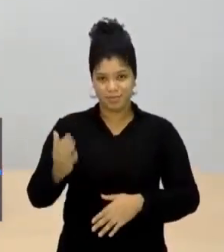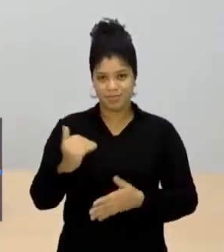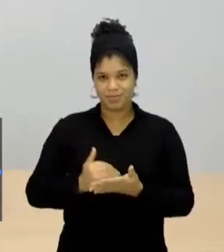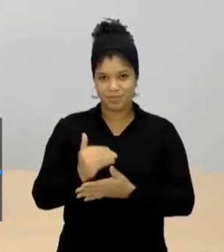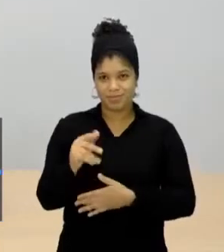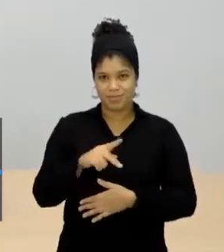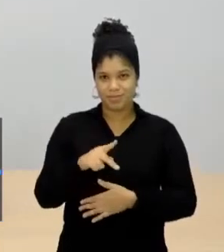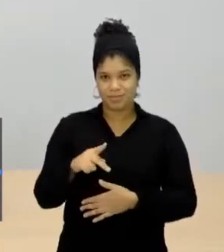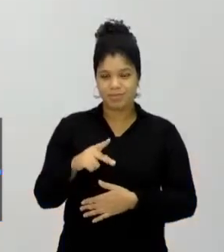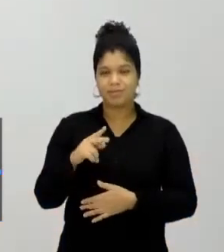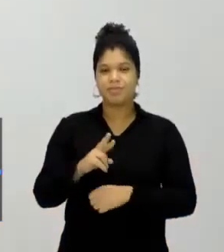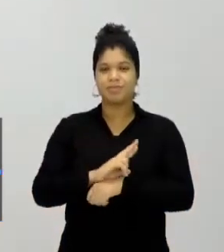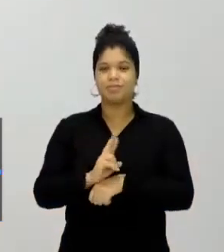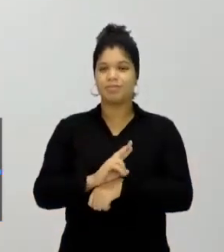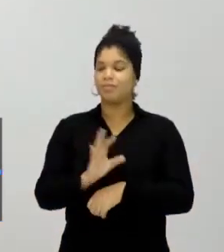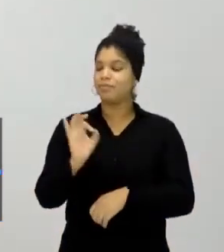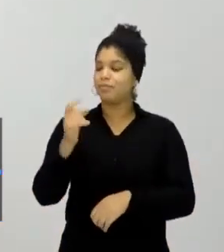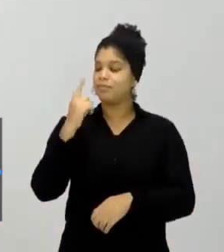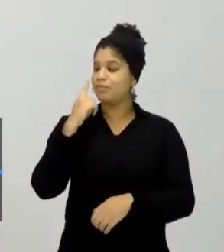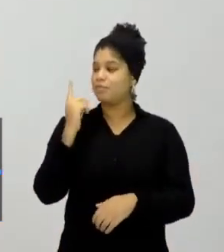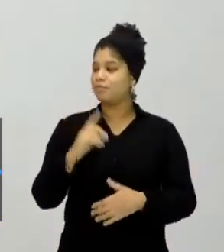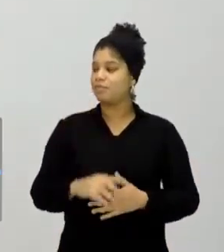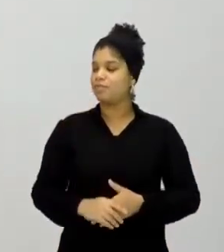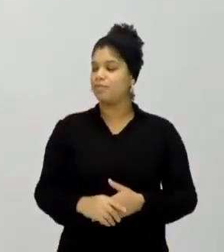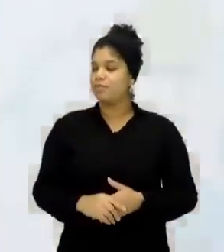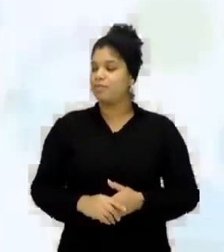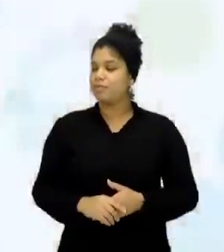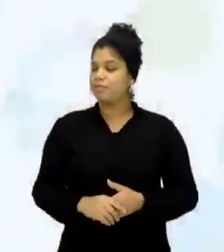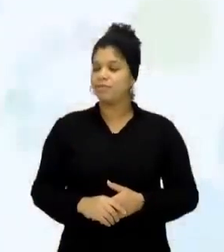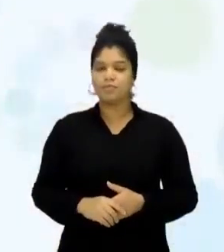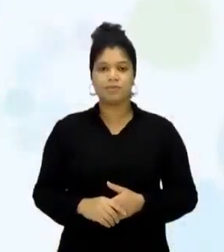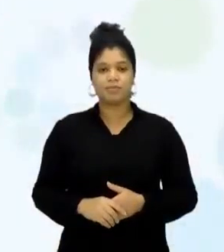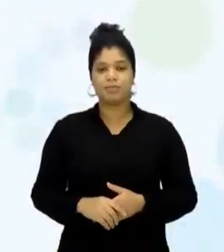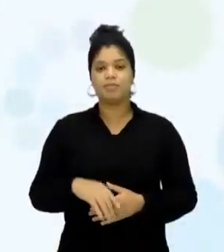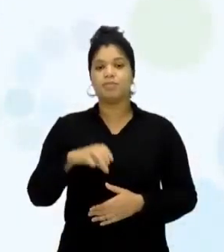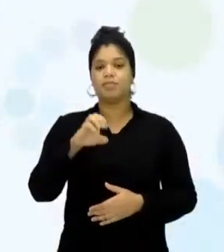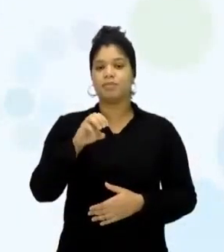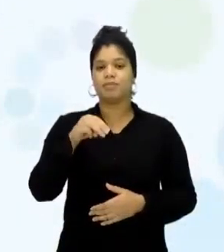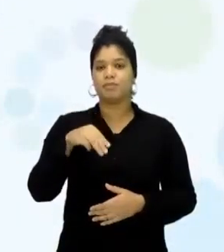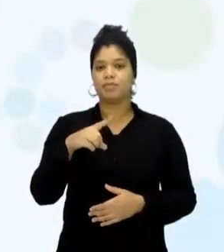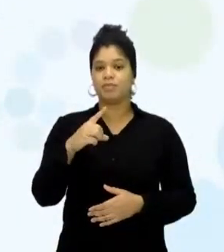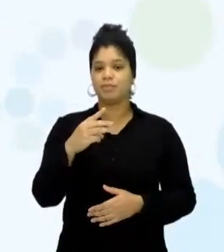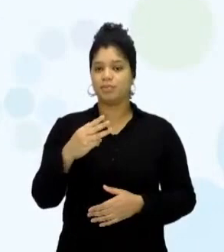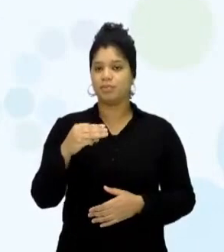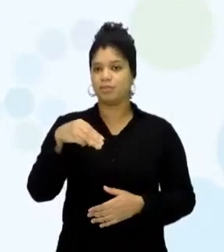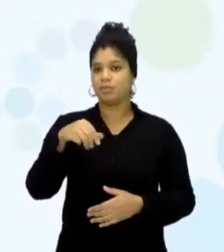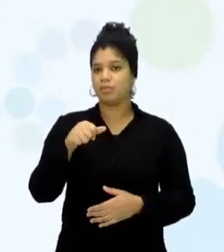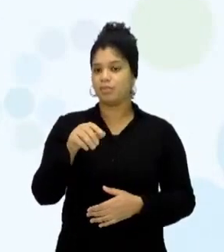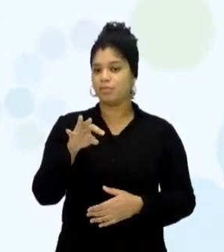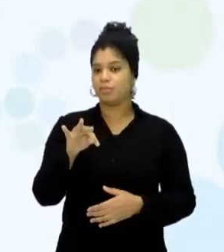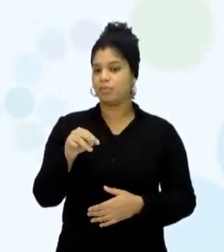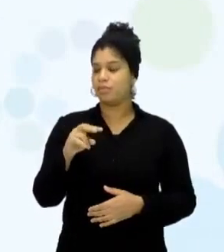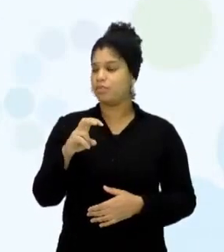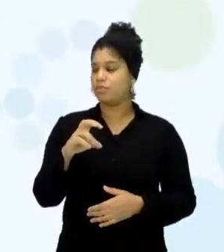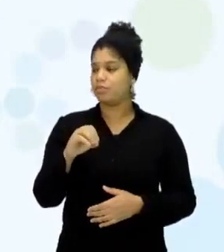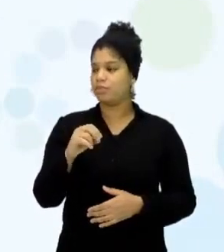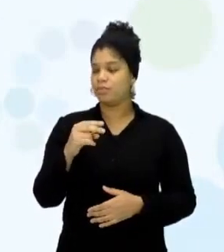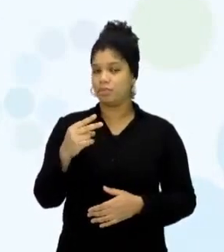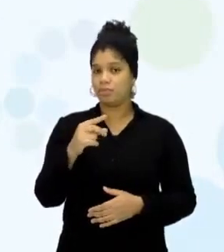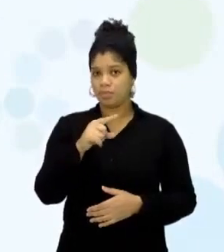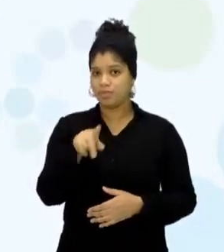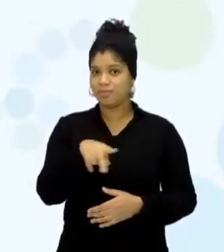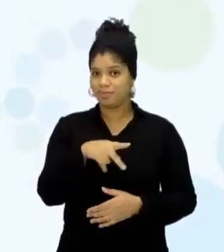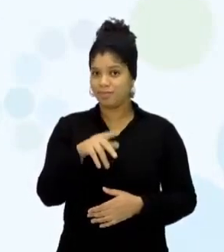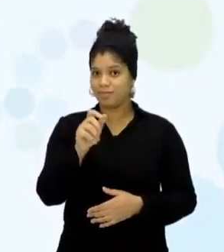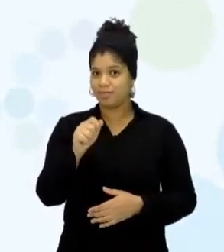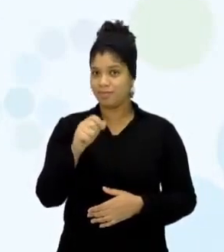professora Roberta? Vamos sim, vamos dar destaque para a habilidade, né? Então, a habilidade da aula de hoje é EM 13 Mate 502. Então, é do ensino